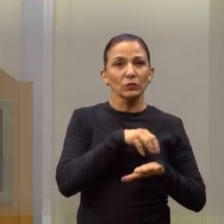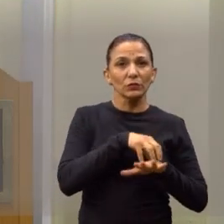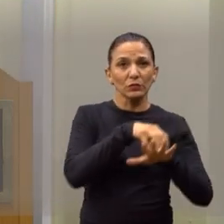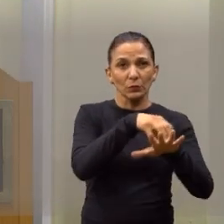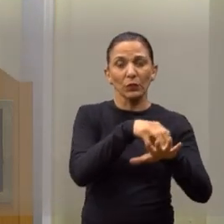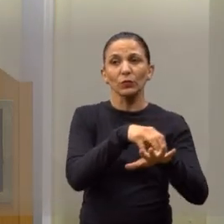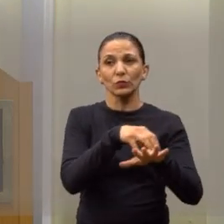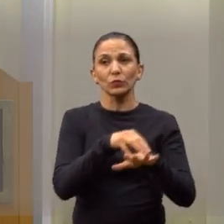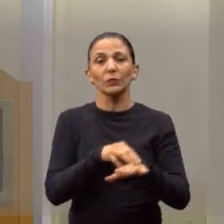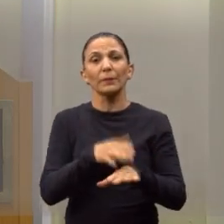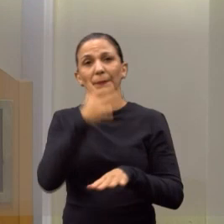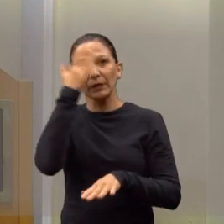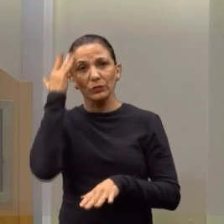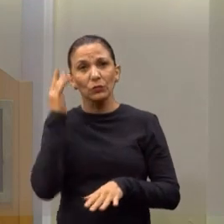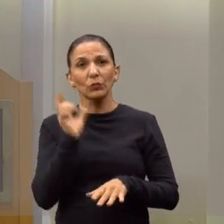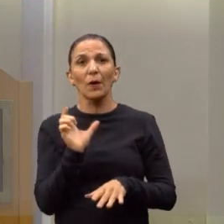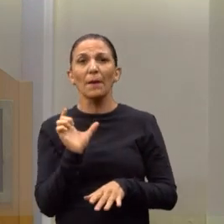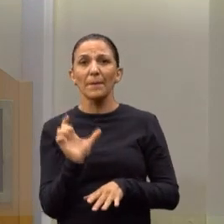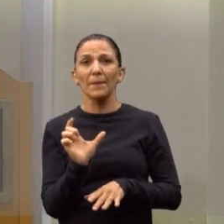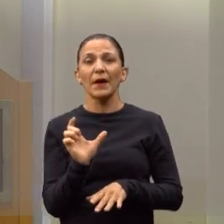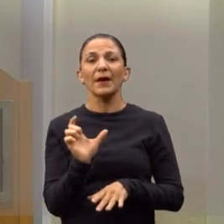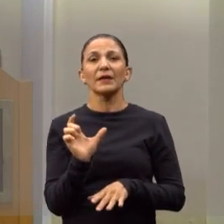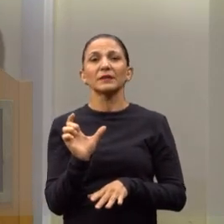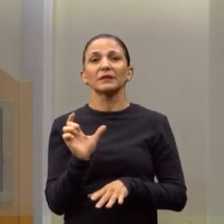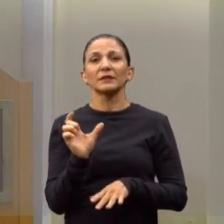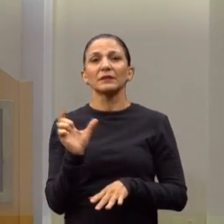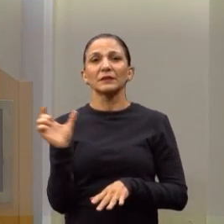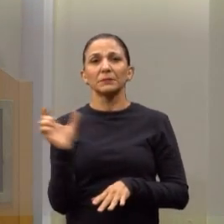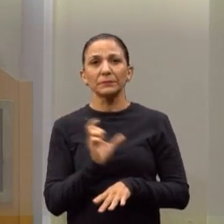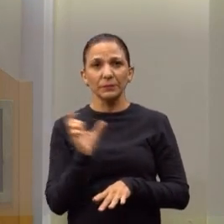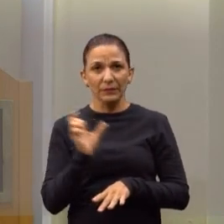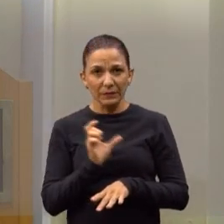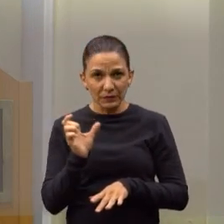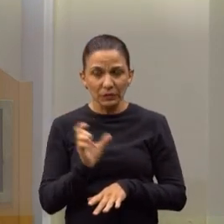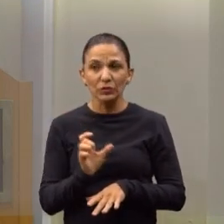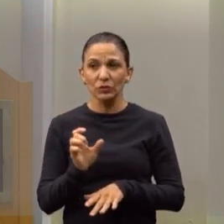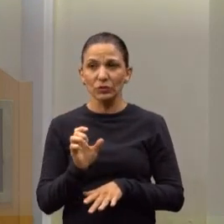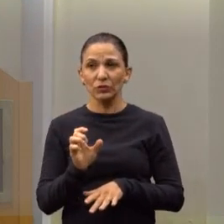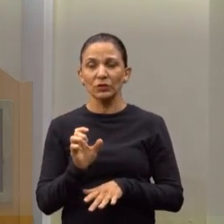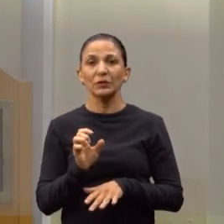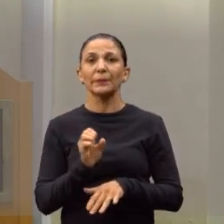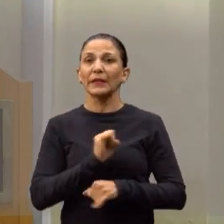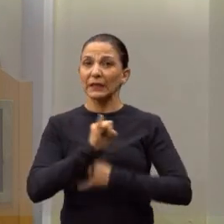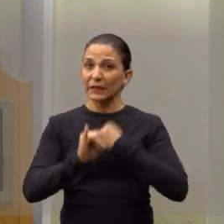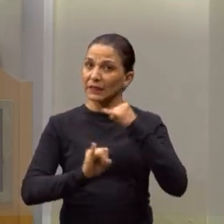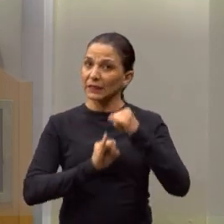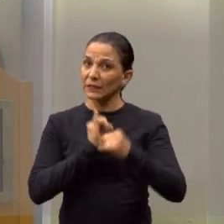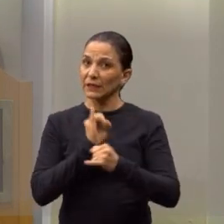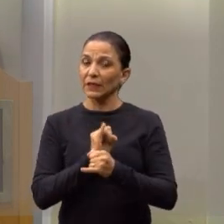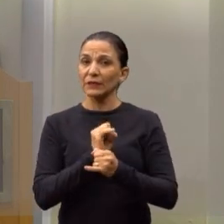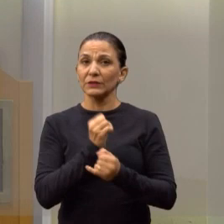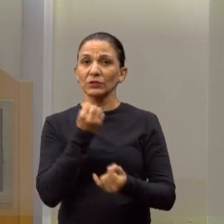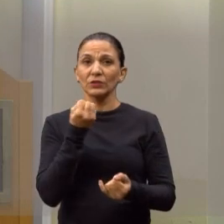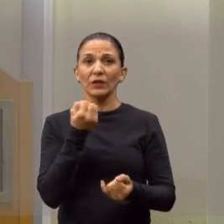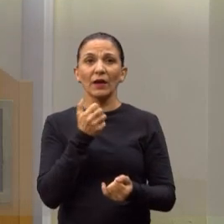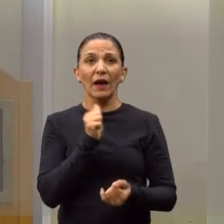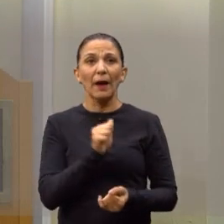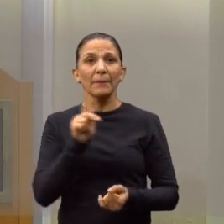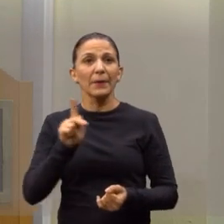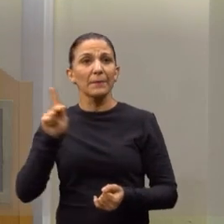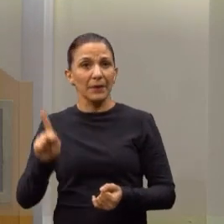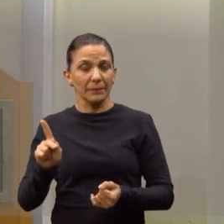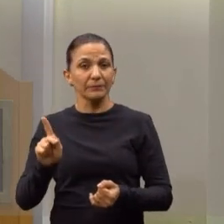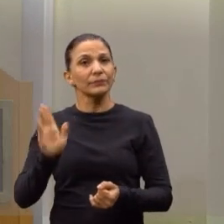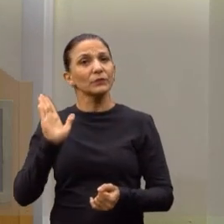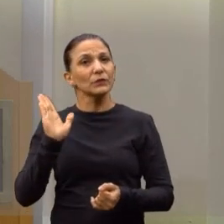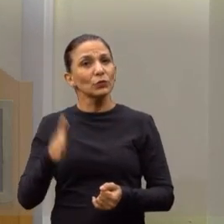transporte público poder carregar o seu passe, poder carregar o seu bilhete pelos meios digitais. Então, é um dia de